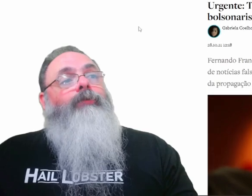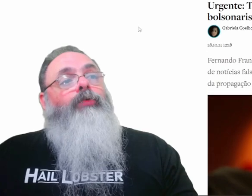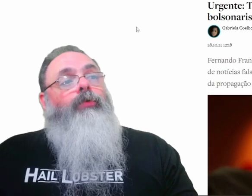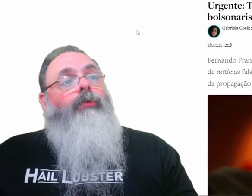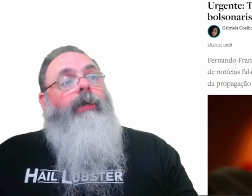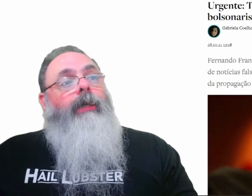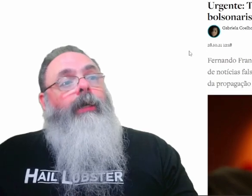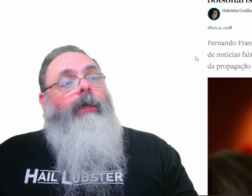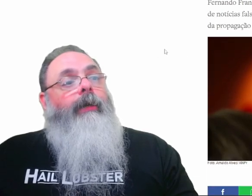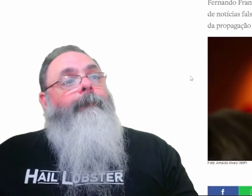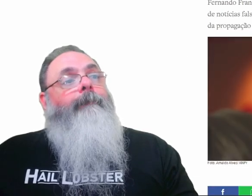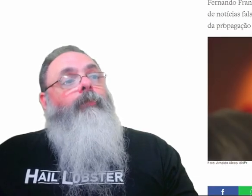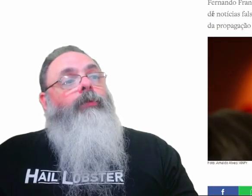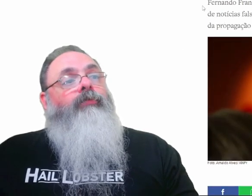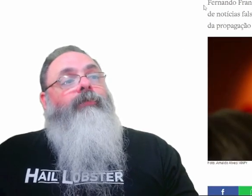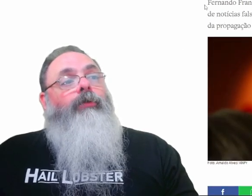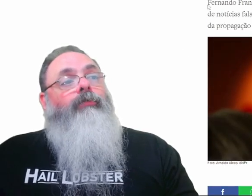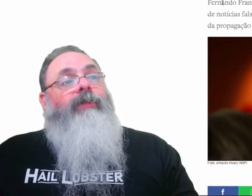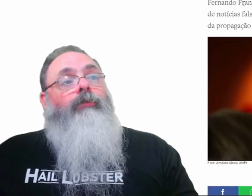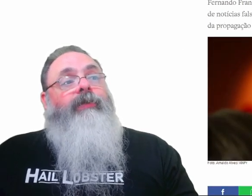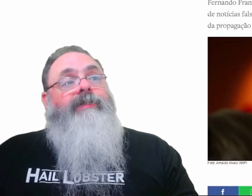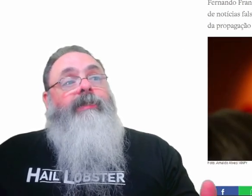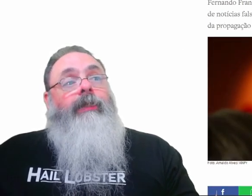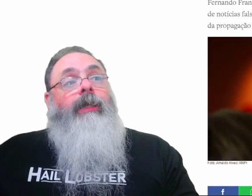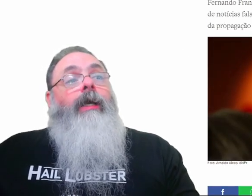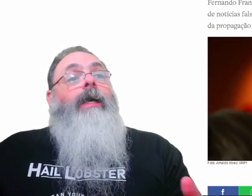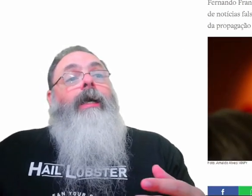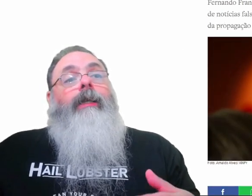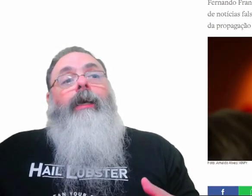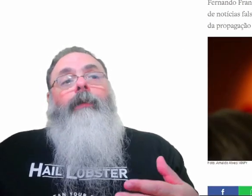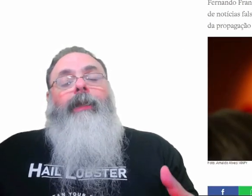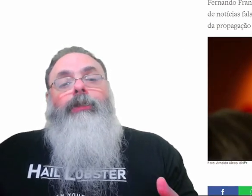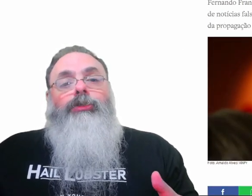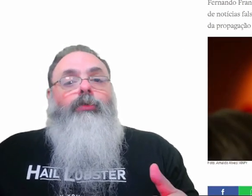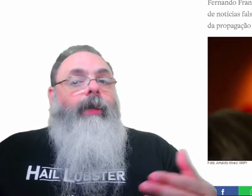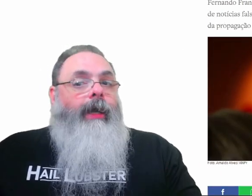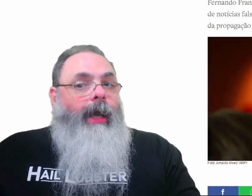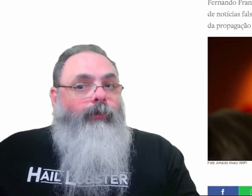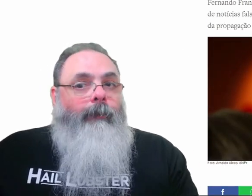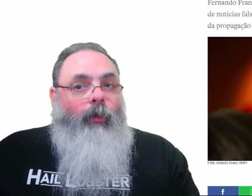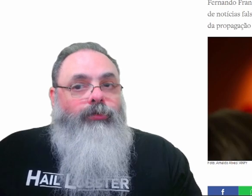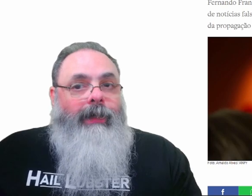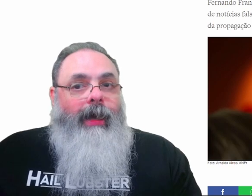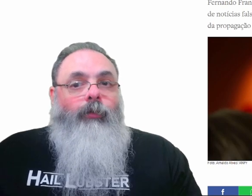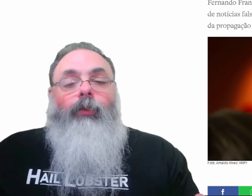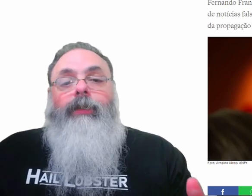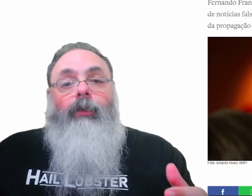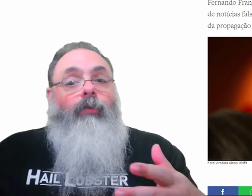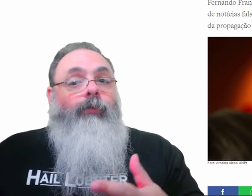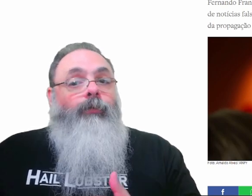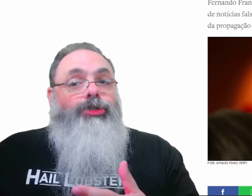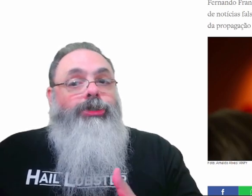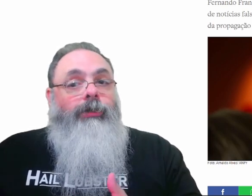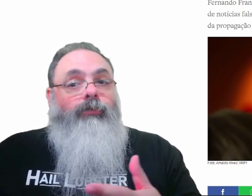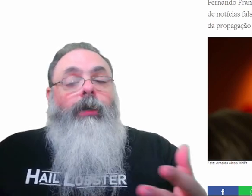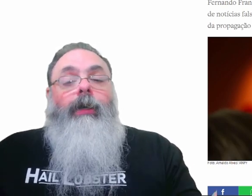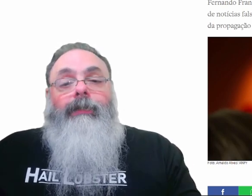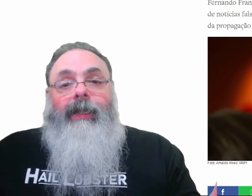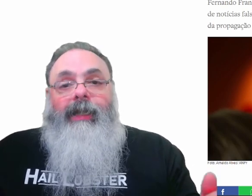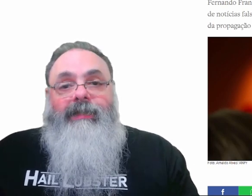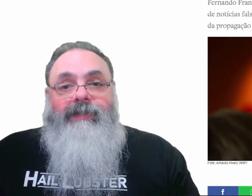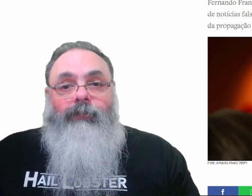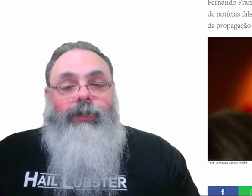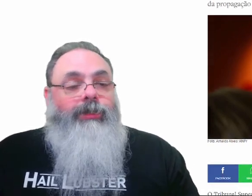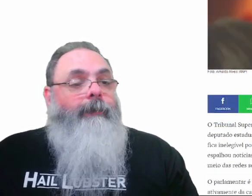cassaram o Mandato do Fernando Francischini claramente um recado a bolsonaro porque qual foi o motivo